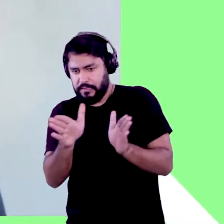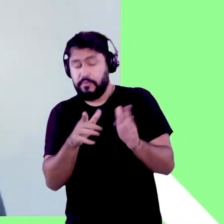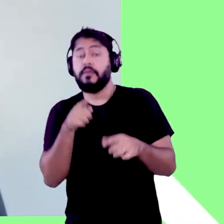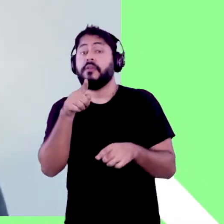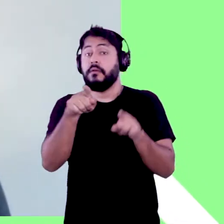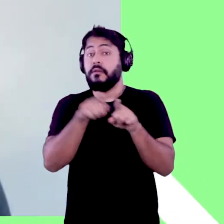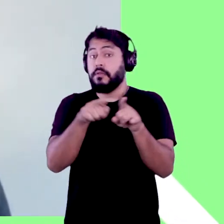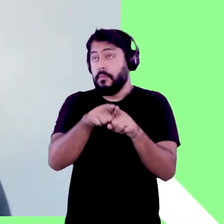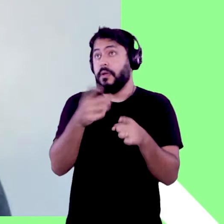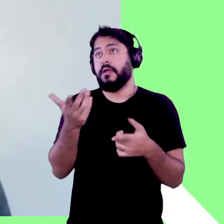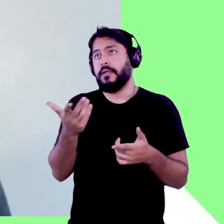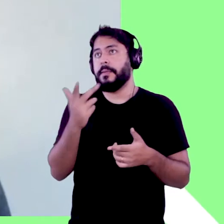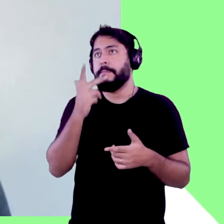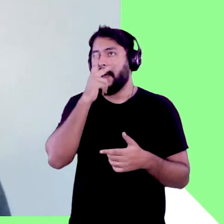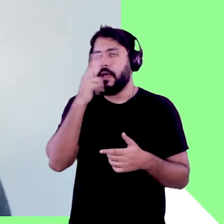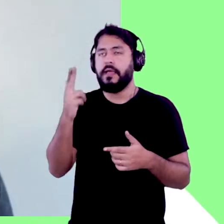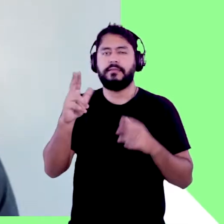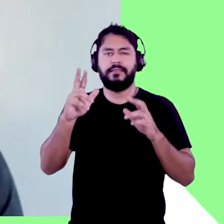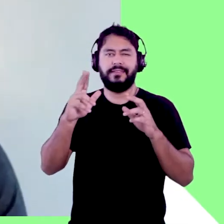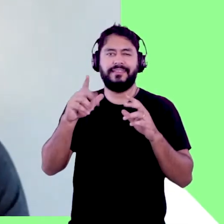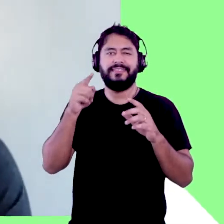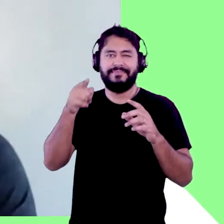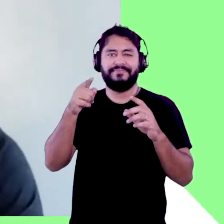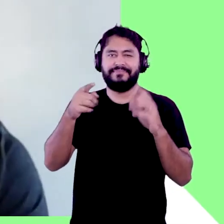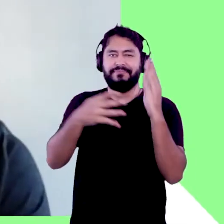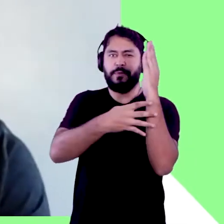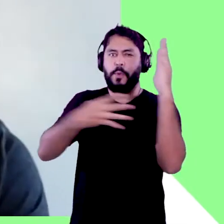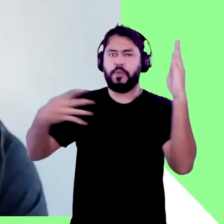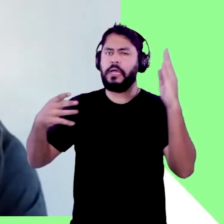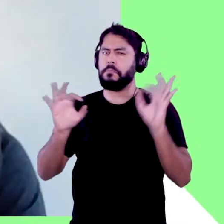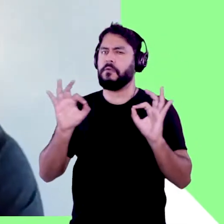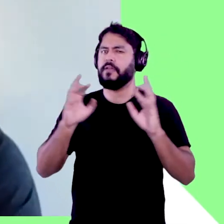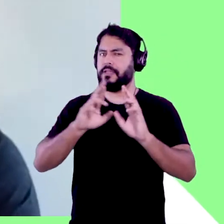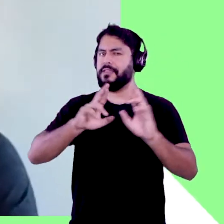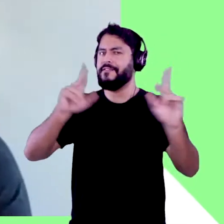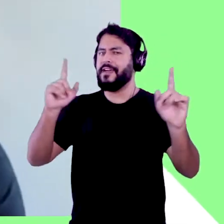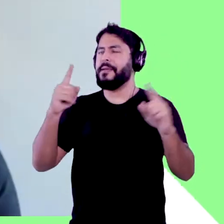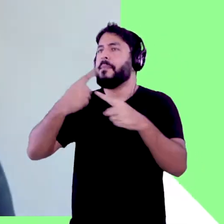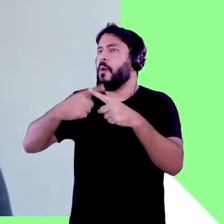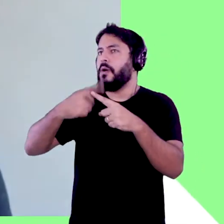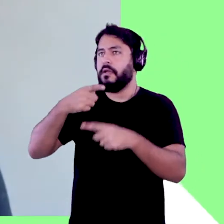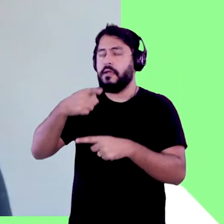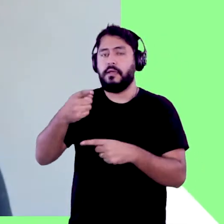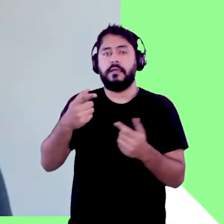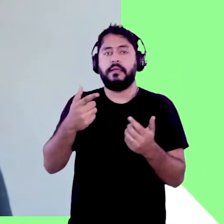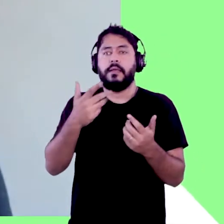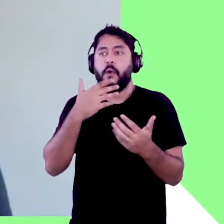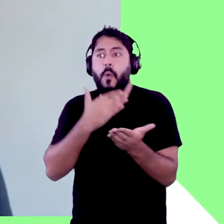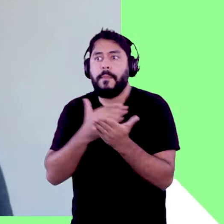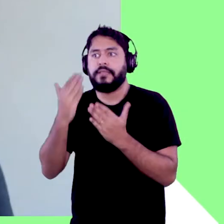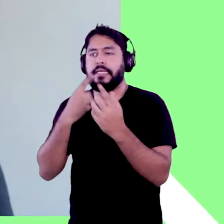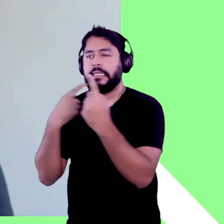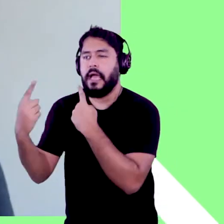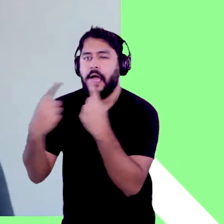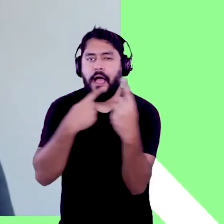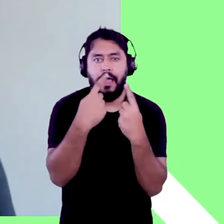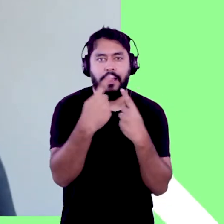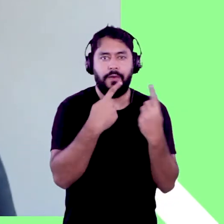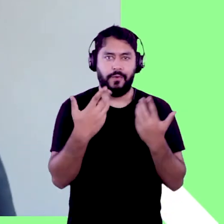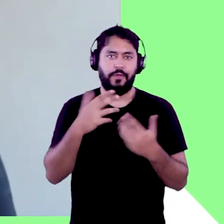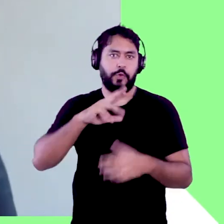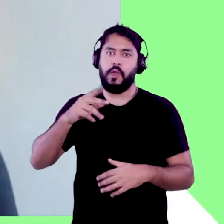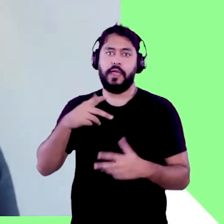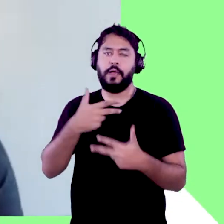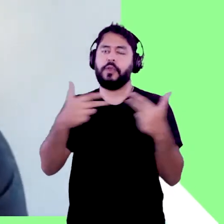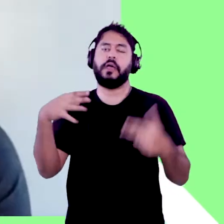diferencial do Tomi Otaki de trazer esses diálogos, porque a gente fala sobre coisas não óbvias, né? O Cláudio traz